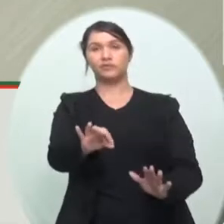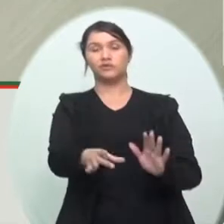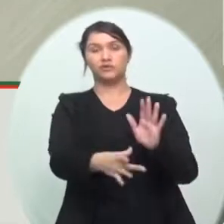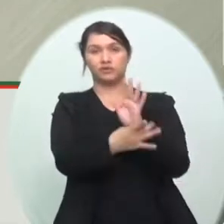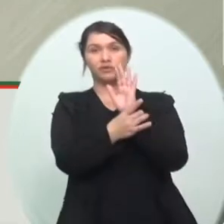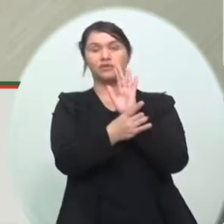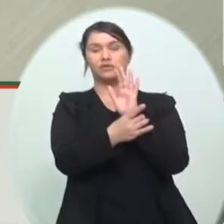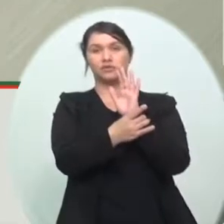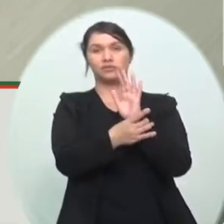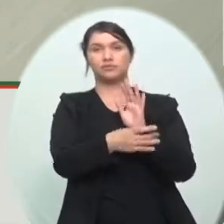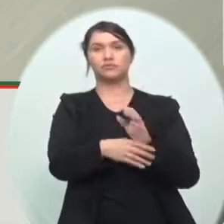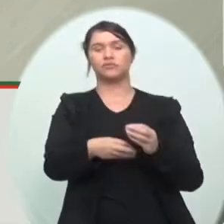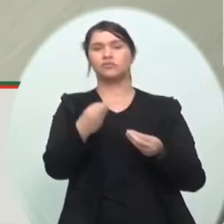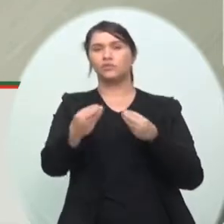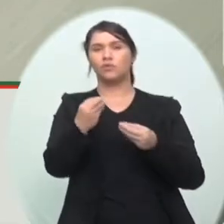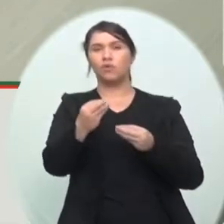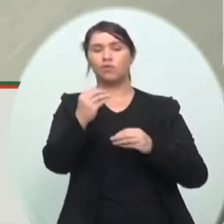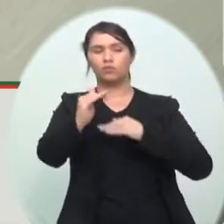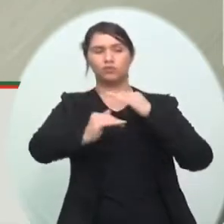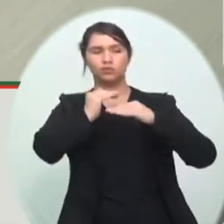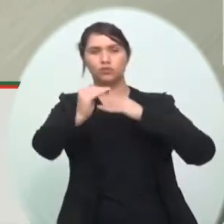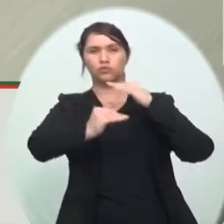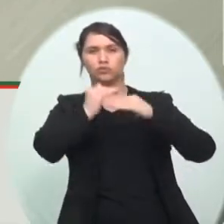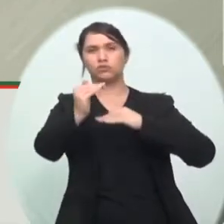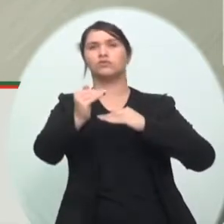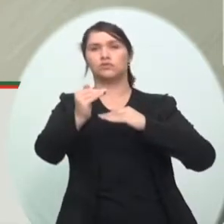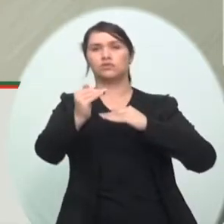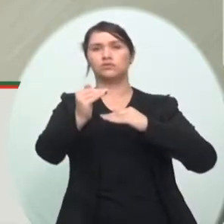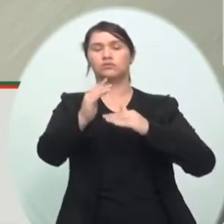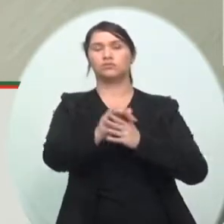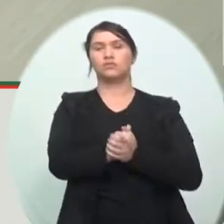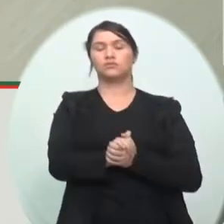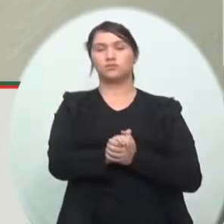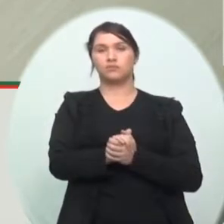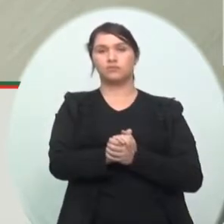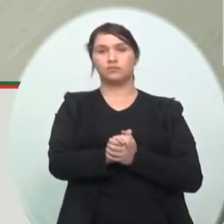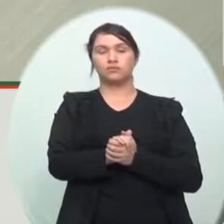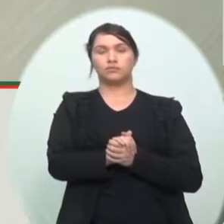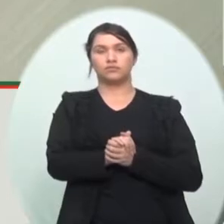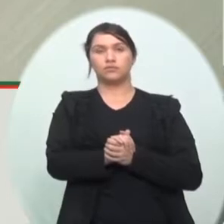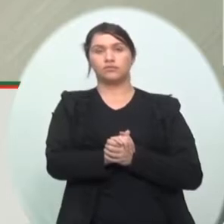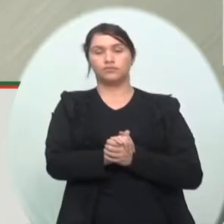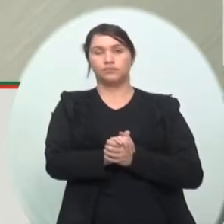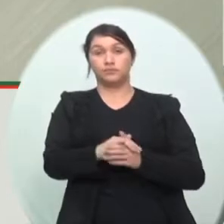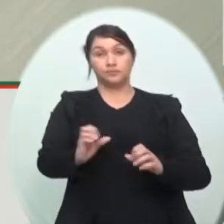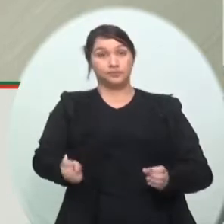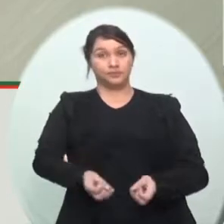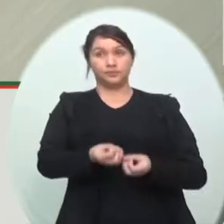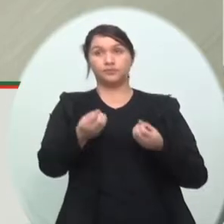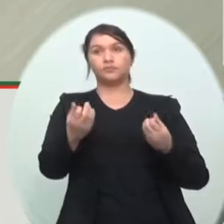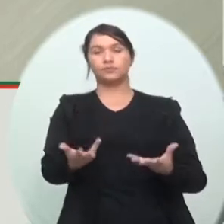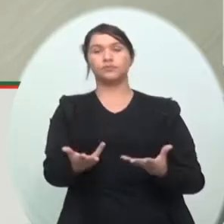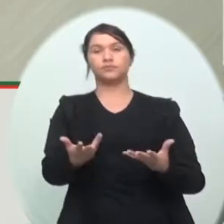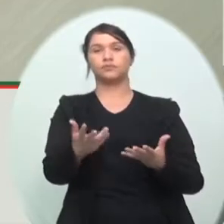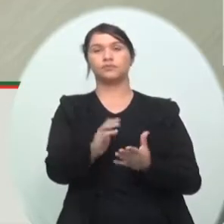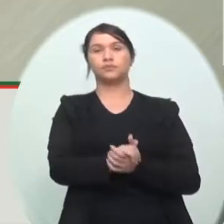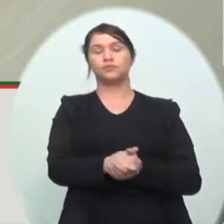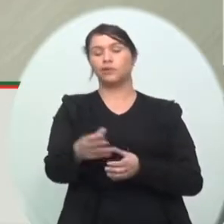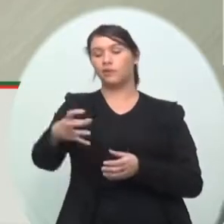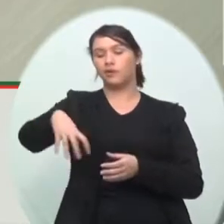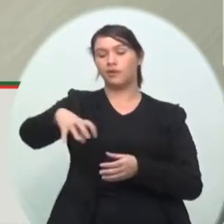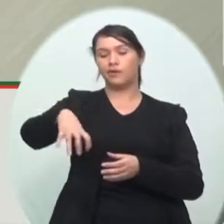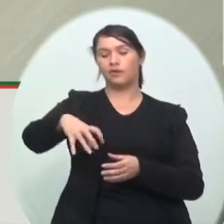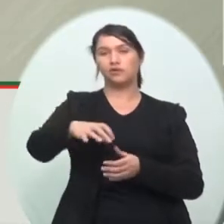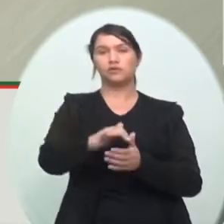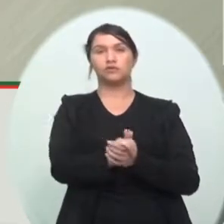Como é que nós vamos fazer para desenvolver esse novo ecossistema, como o Valmor colocou? Na verdade, esse ecossistema que a gente quer gerar aqui na região, ele se